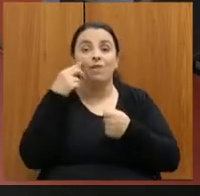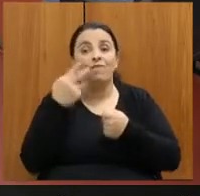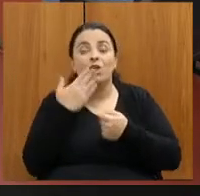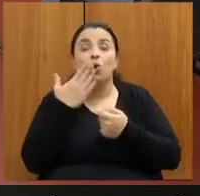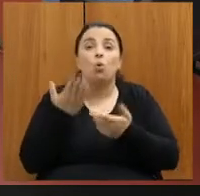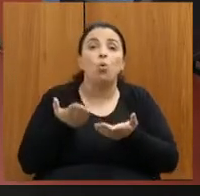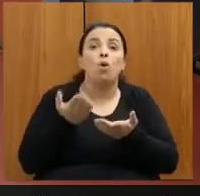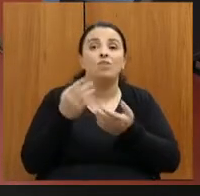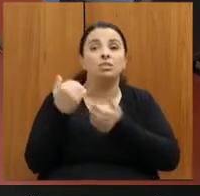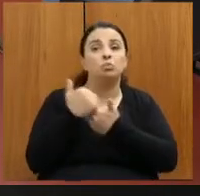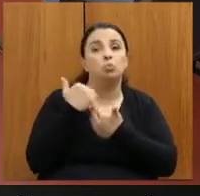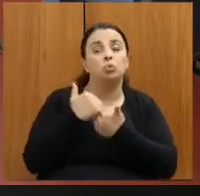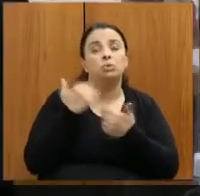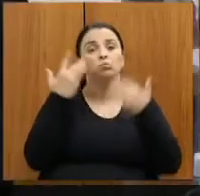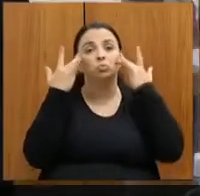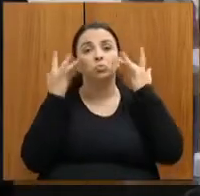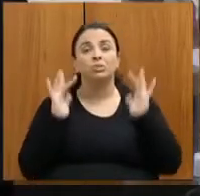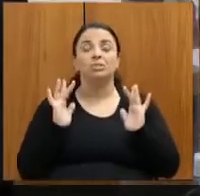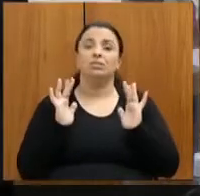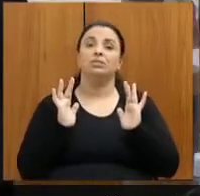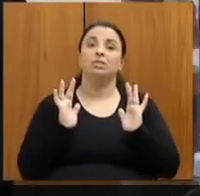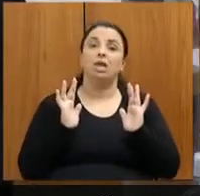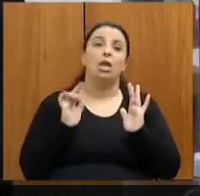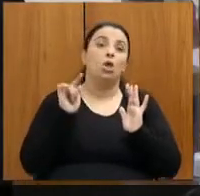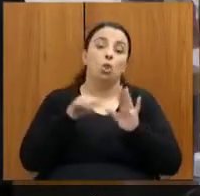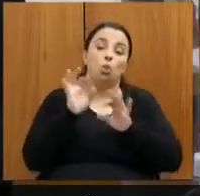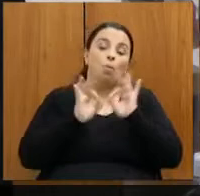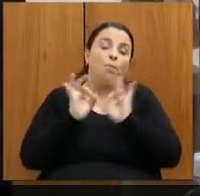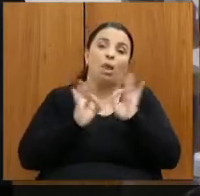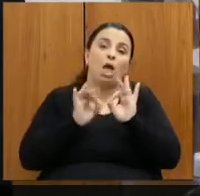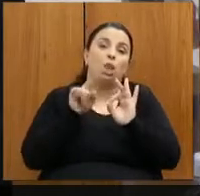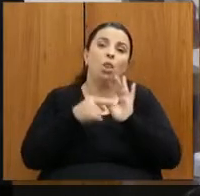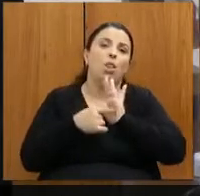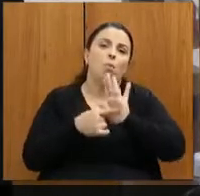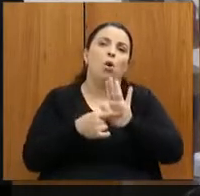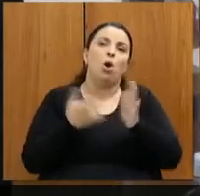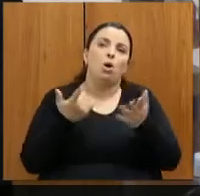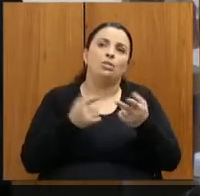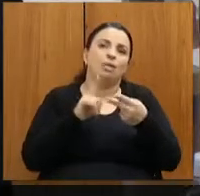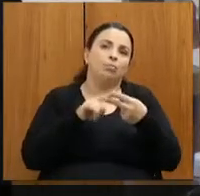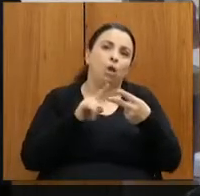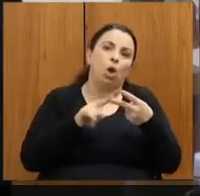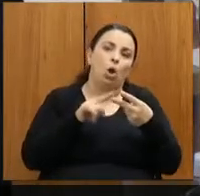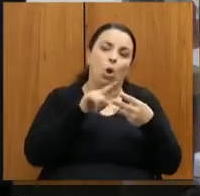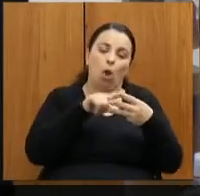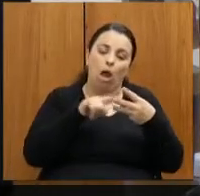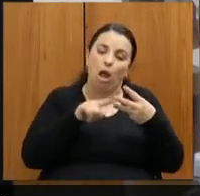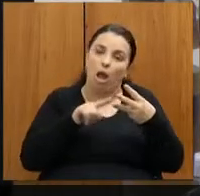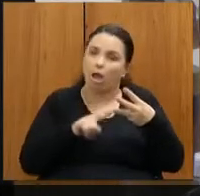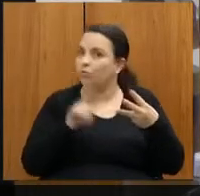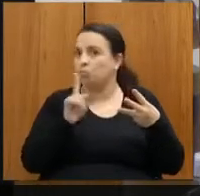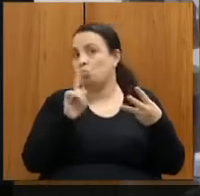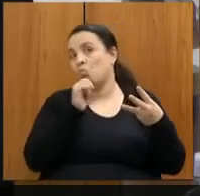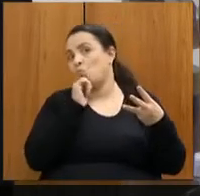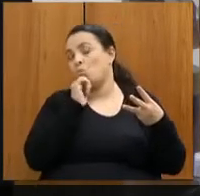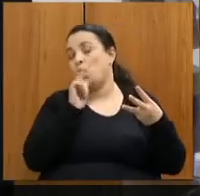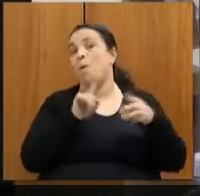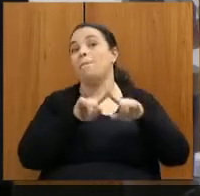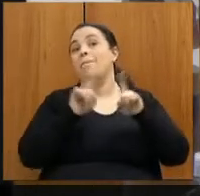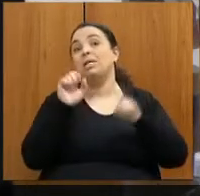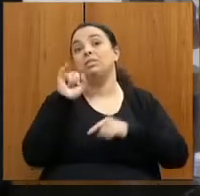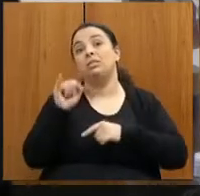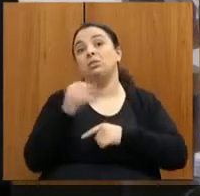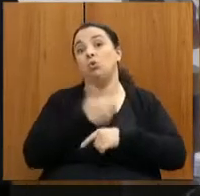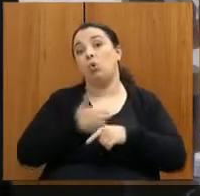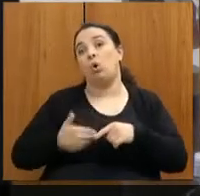será se isso no plano não tem assim essa previsão COPASA e Cemig gasmig não existe agora se o governo